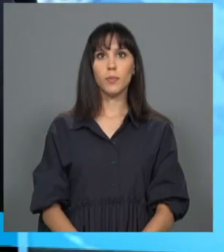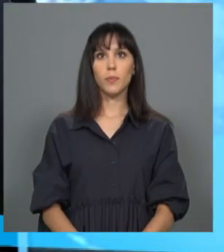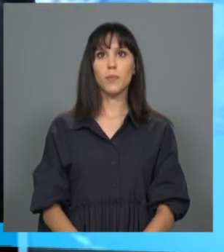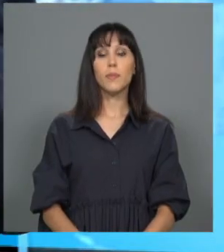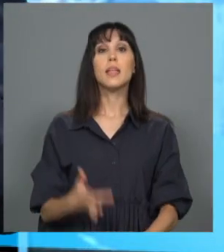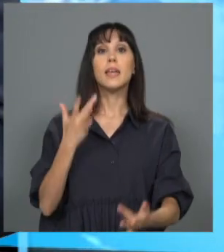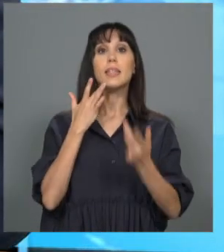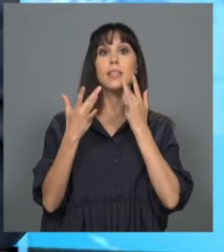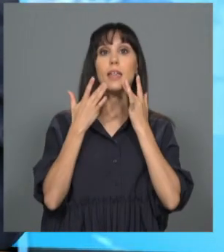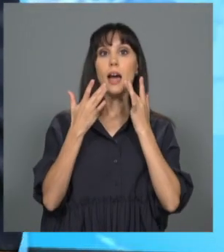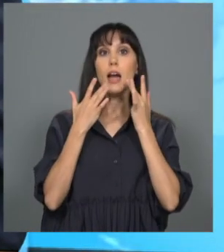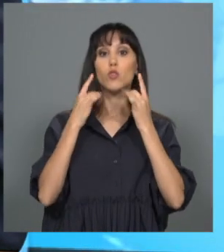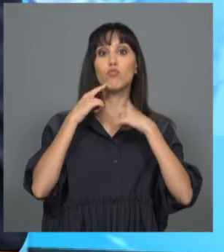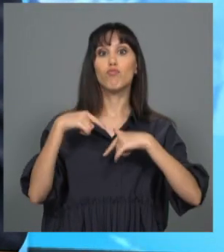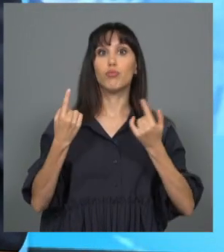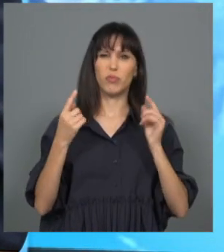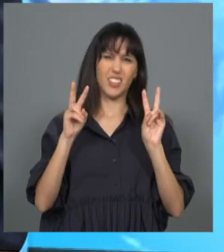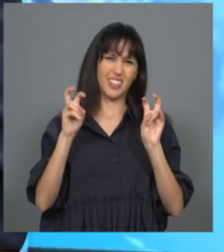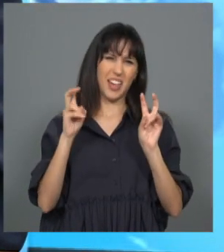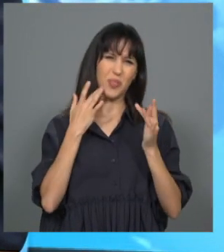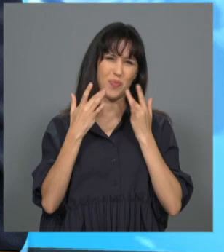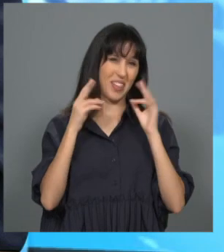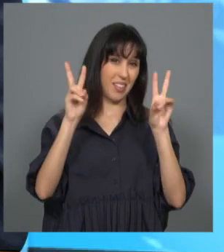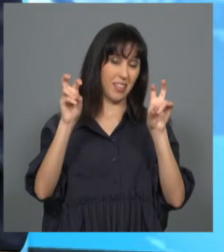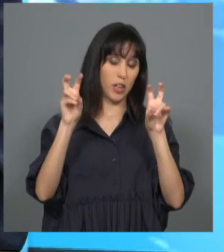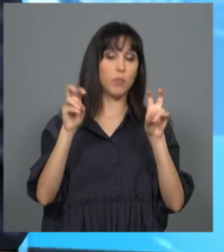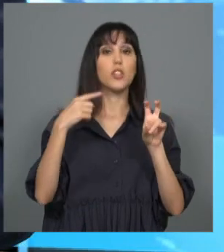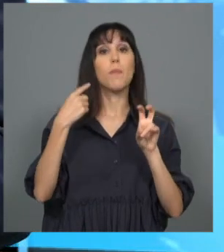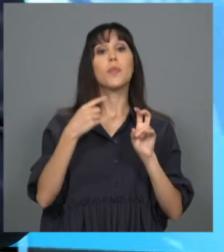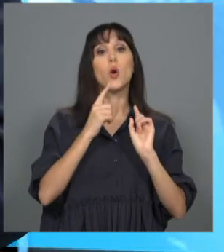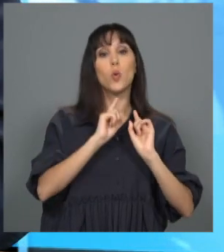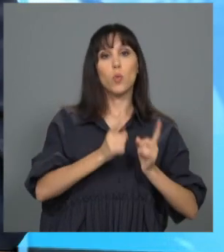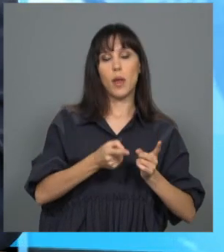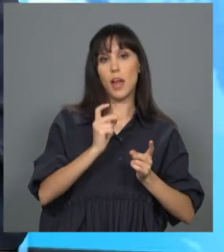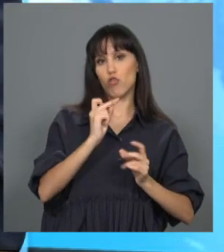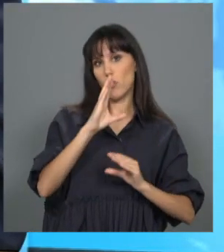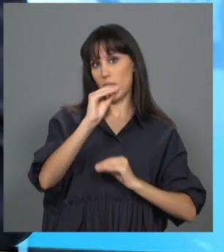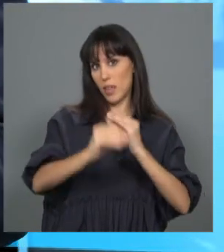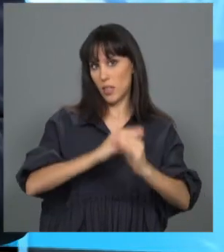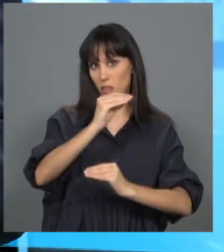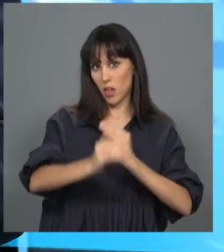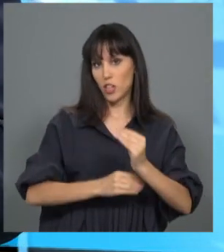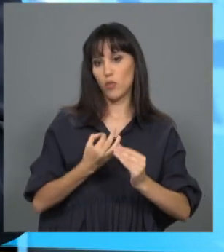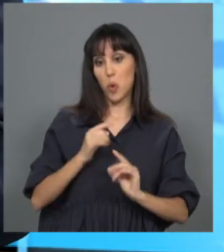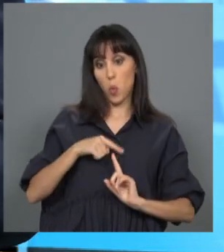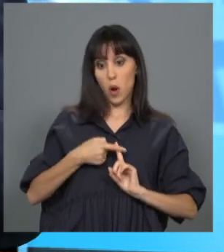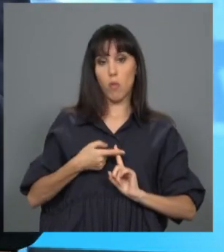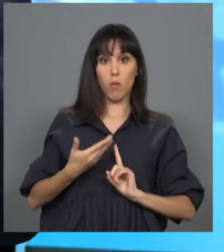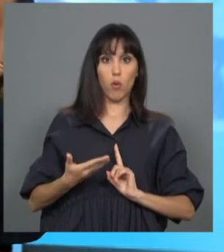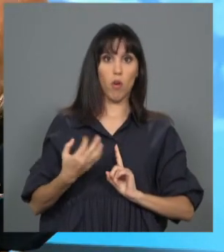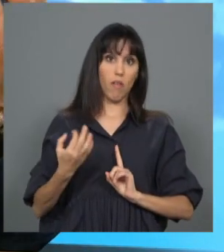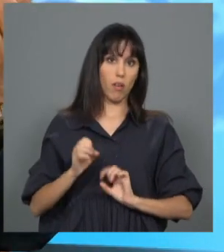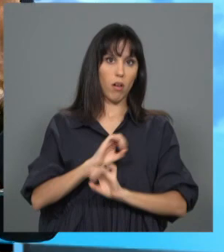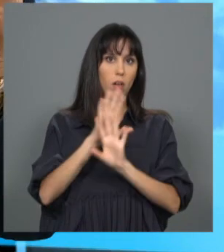espetáculo, entre aspas, dura desde cada 10 anos, vai desde este ano, pelo menos.